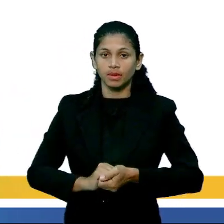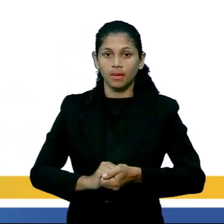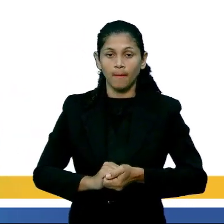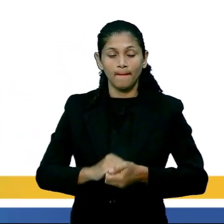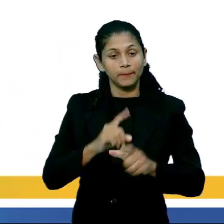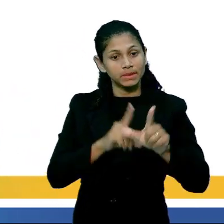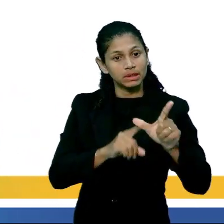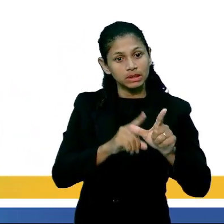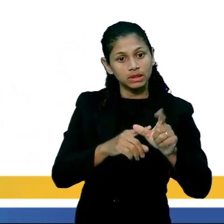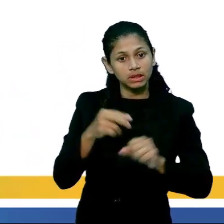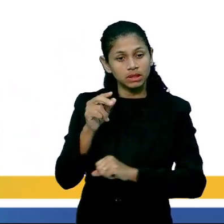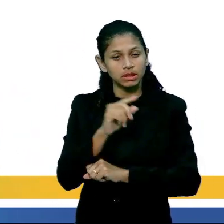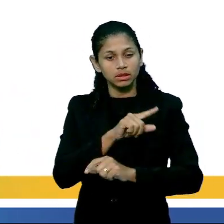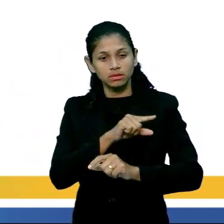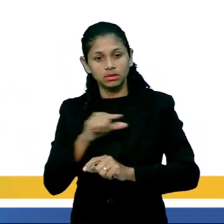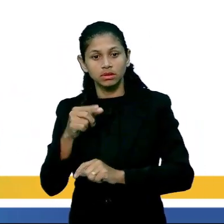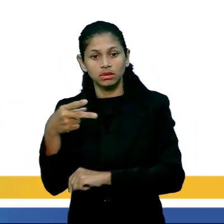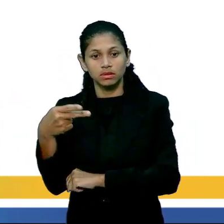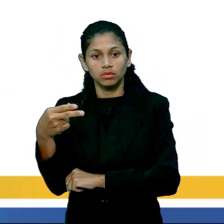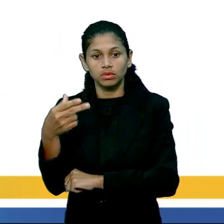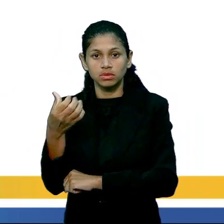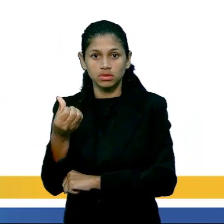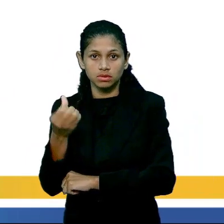y + z = 6,18